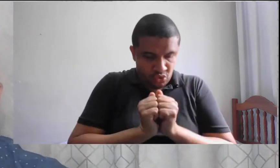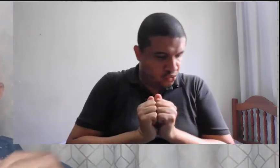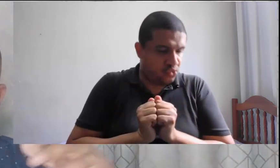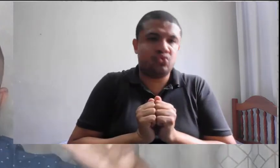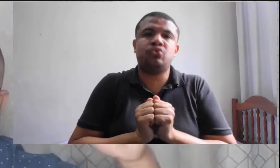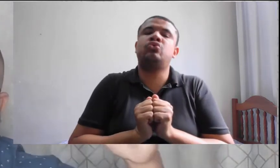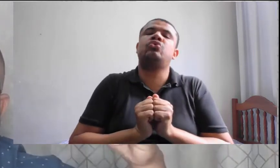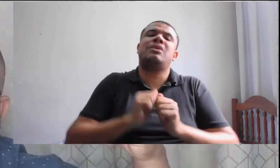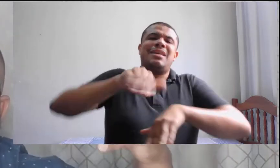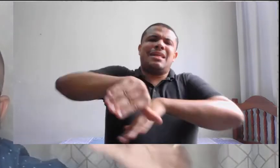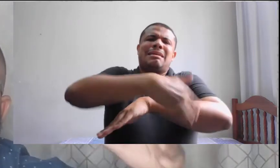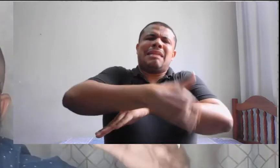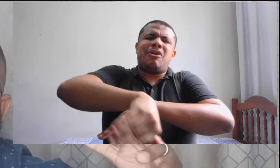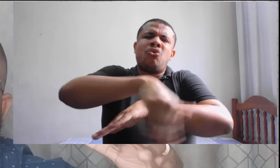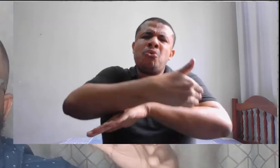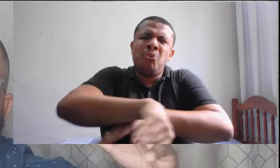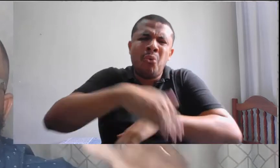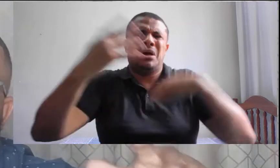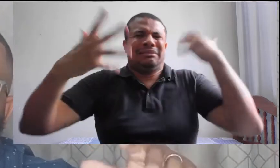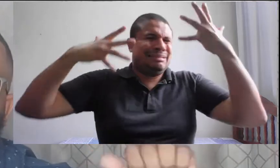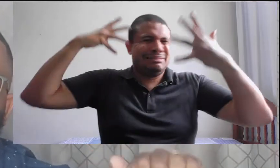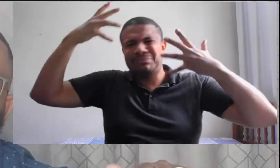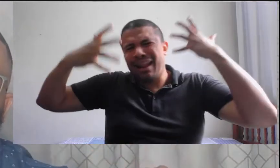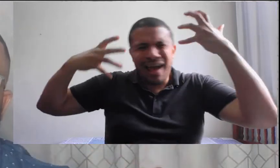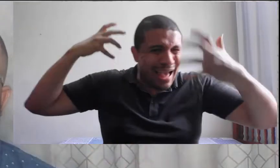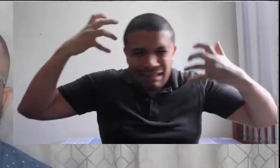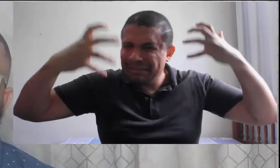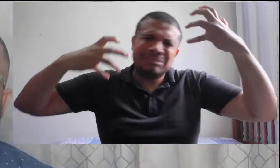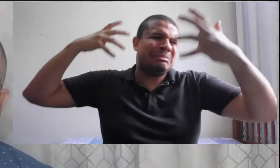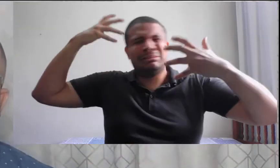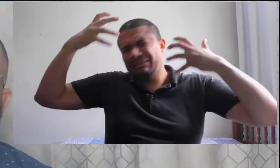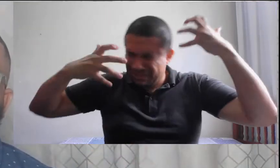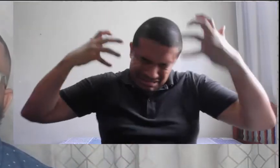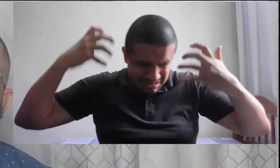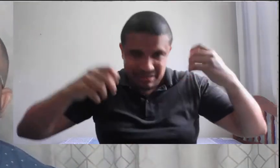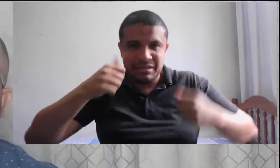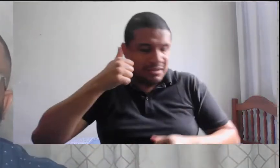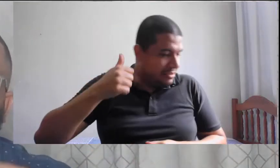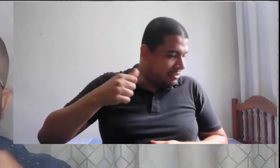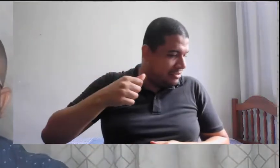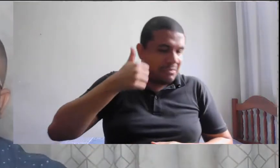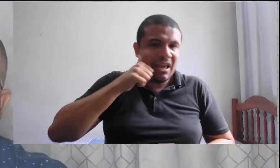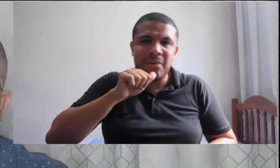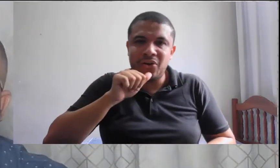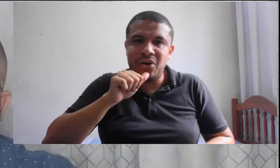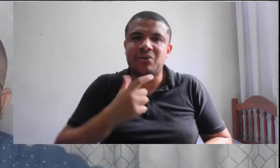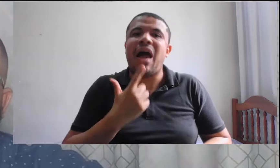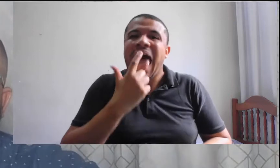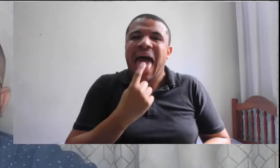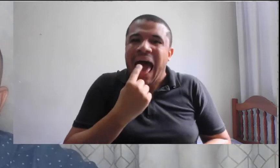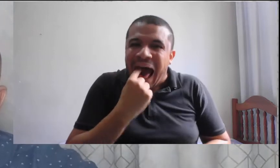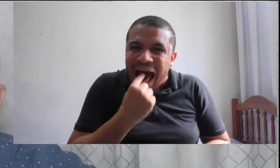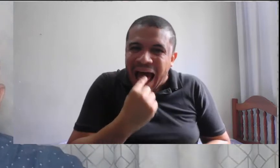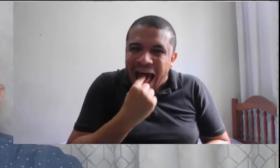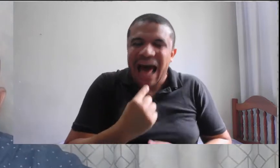E elas saem pela rua fora naquele desespero. Minha mãe coloca o dedo dentro da nossa boca para que a